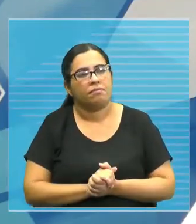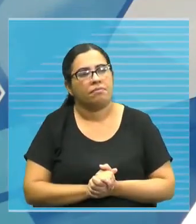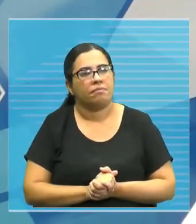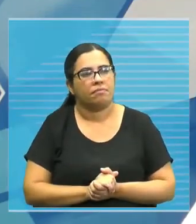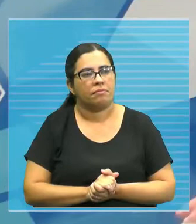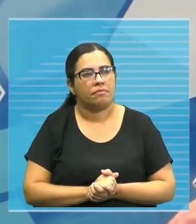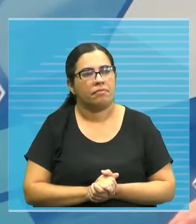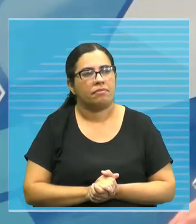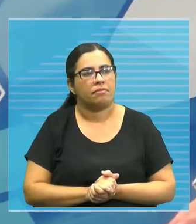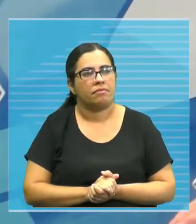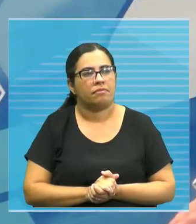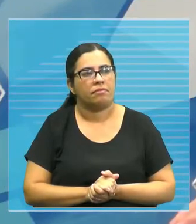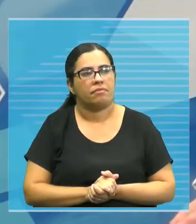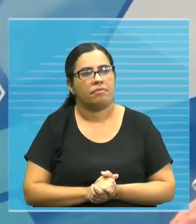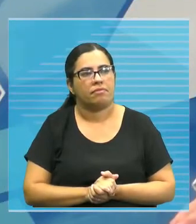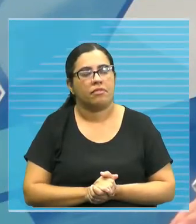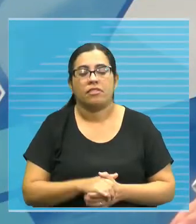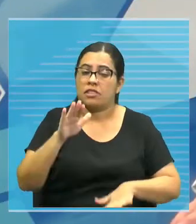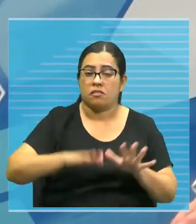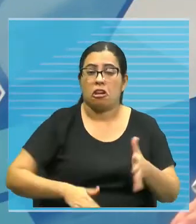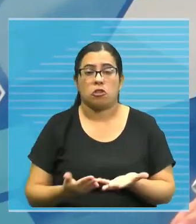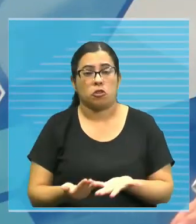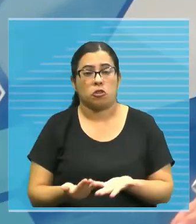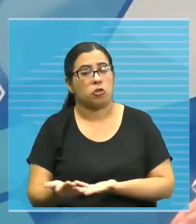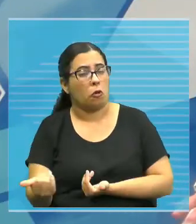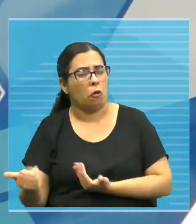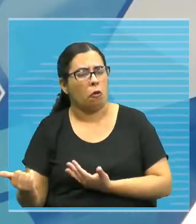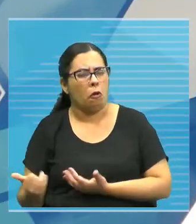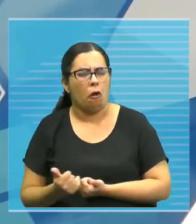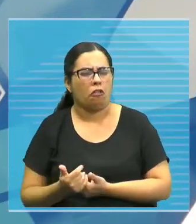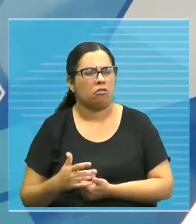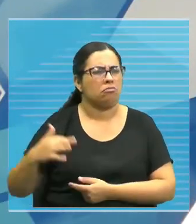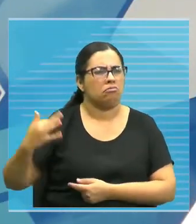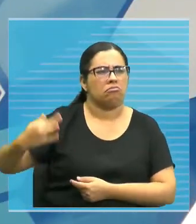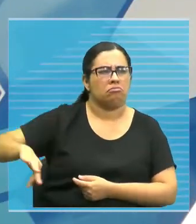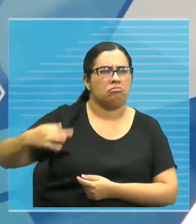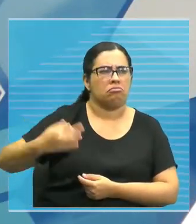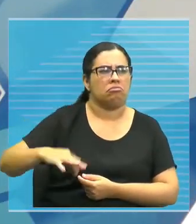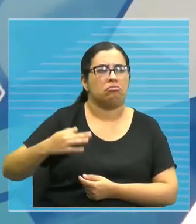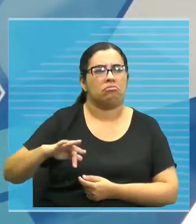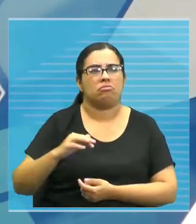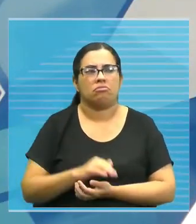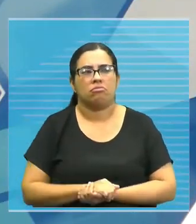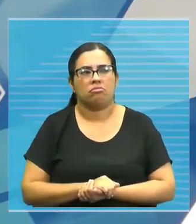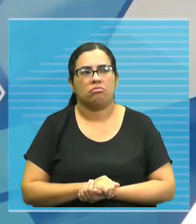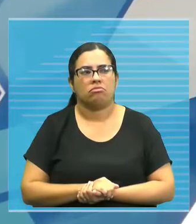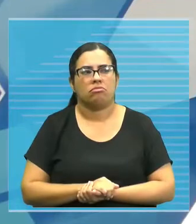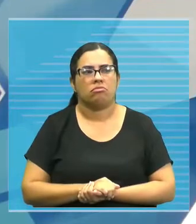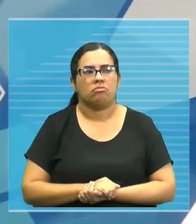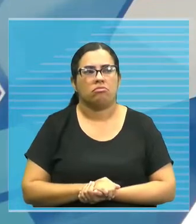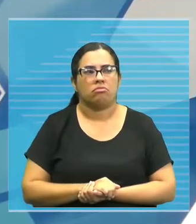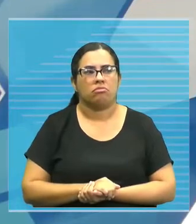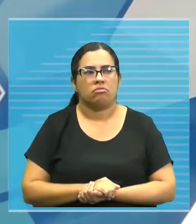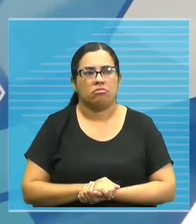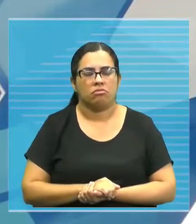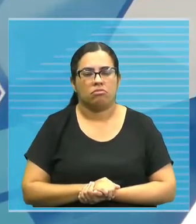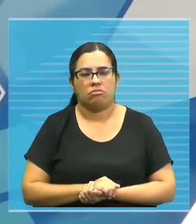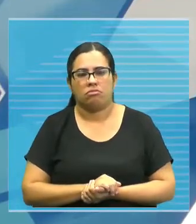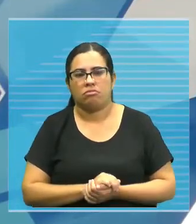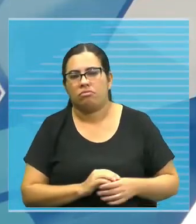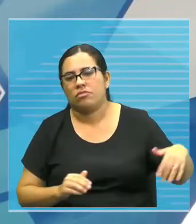você, quando é novo, o cara sente uma dor aqui do lado